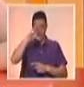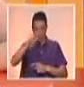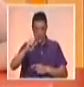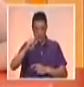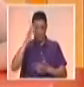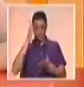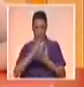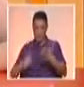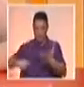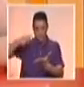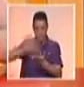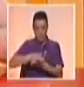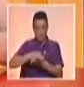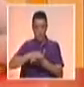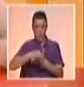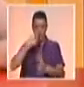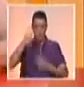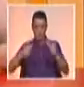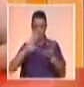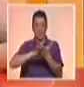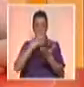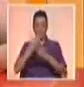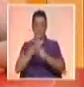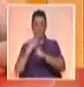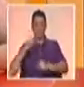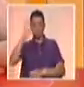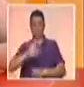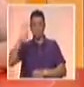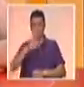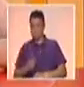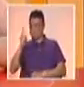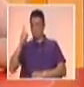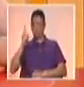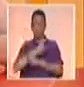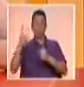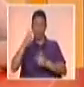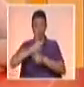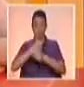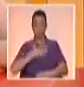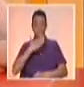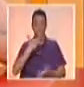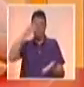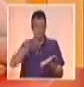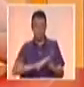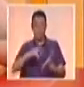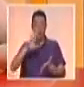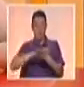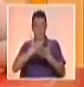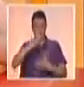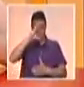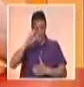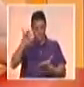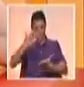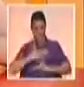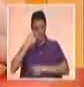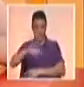só financia, não é? Porque as pessoas, o intérprete não faz serviço gratuito, nem deve, é uma profissão. Os intérpretes que o Estado nos financia, nos